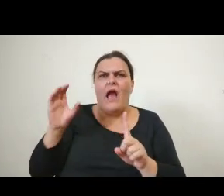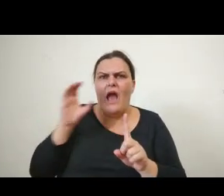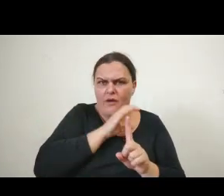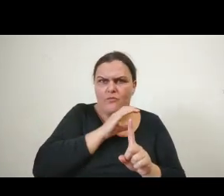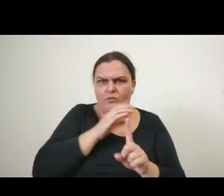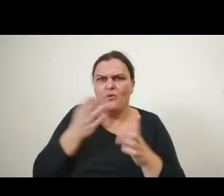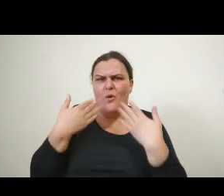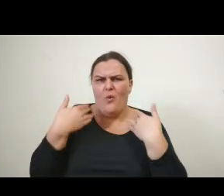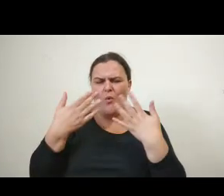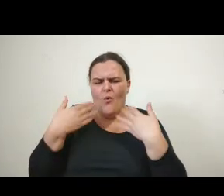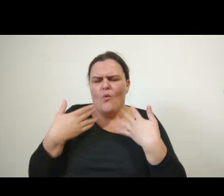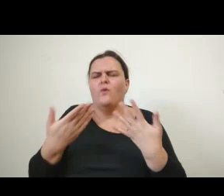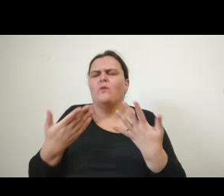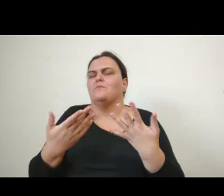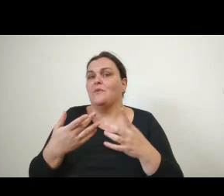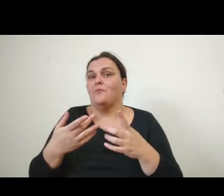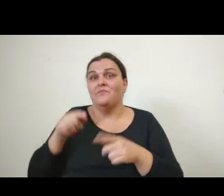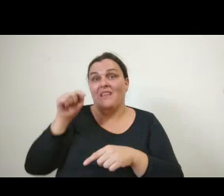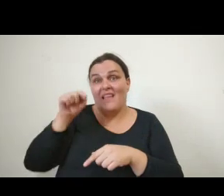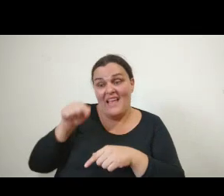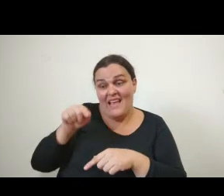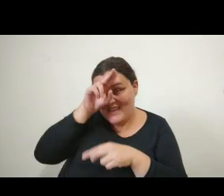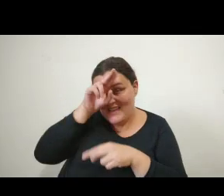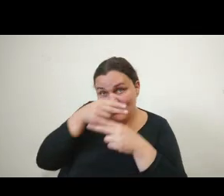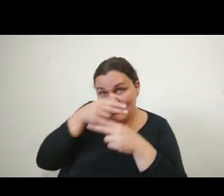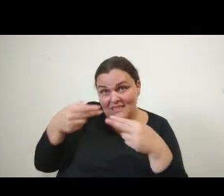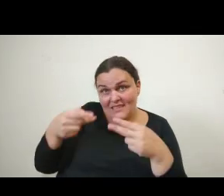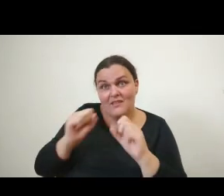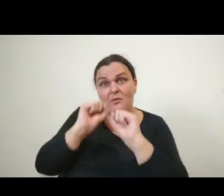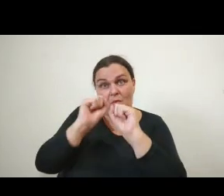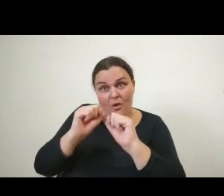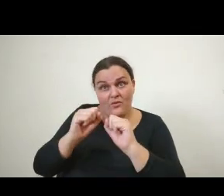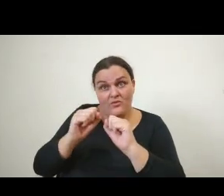olha, para essa espécie ali, Pseudaletia sequax,